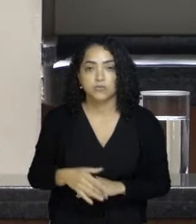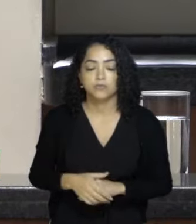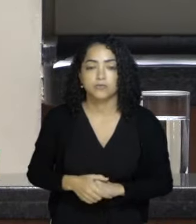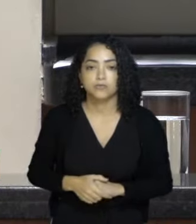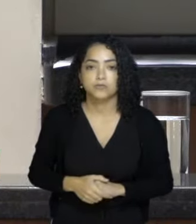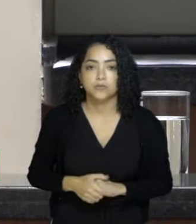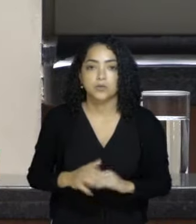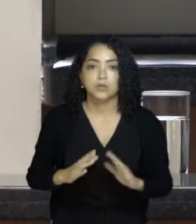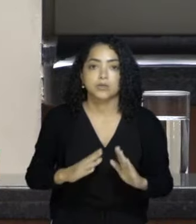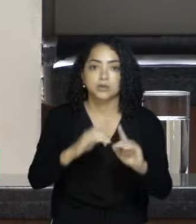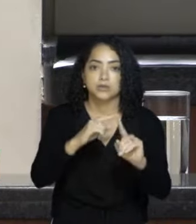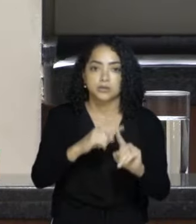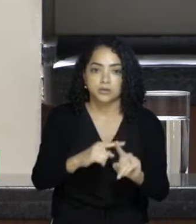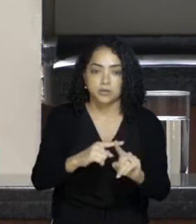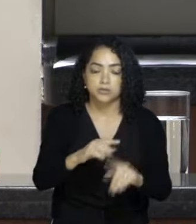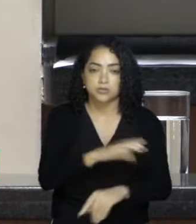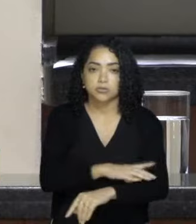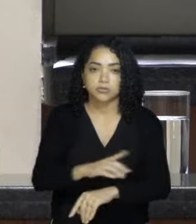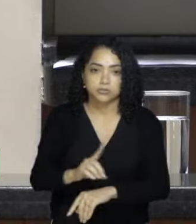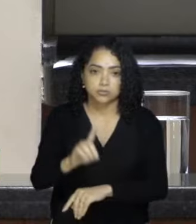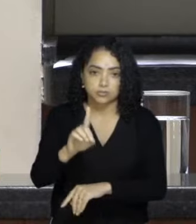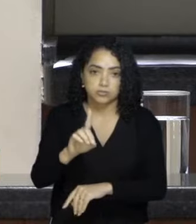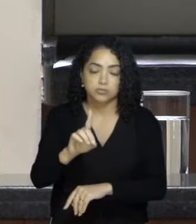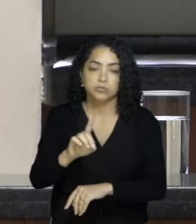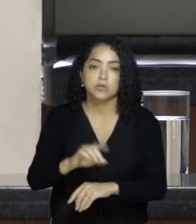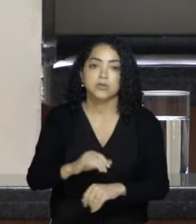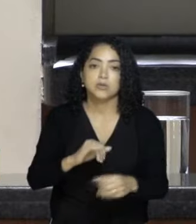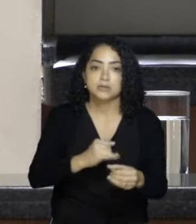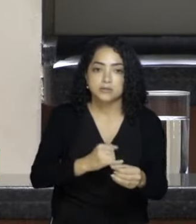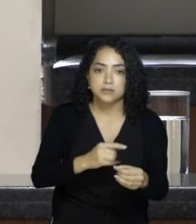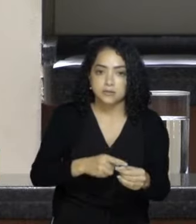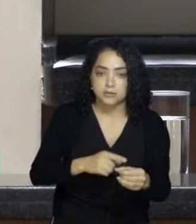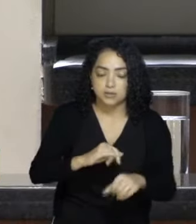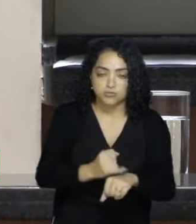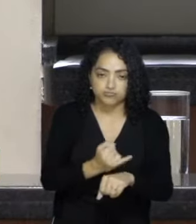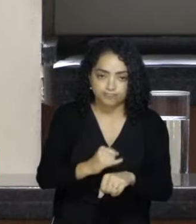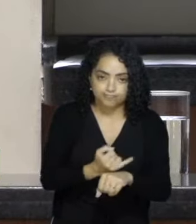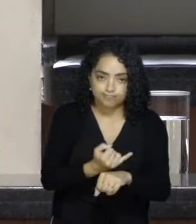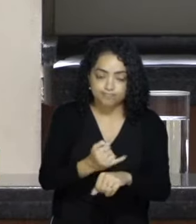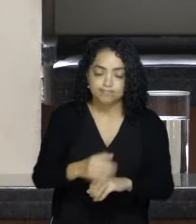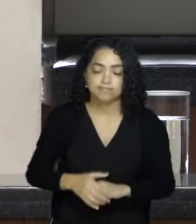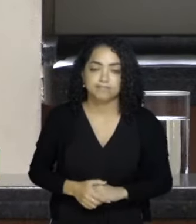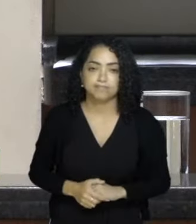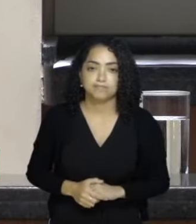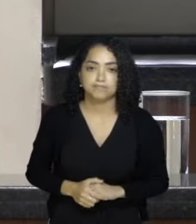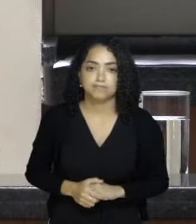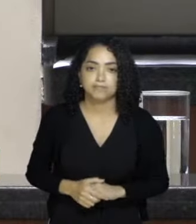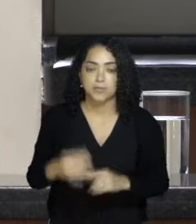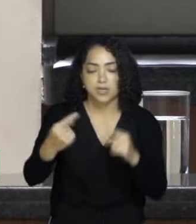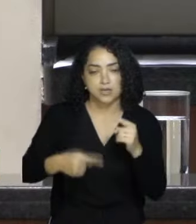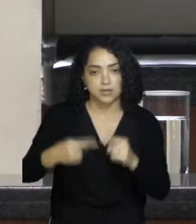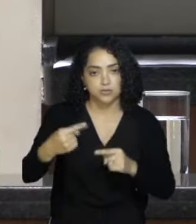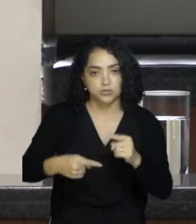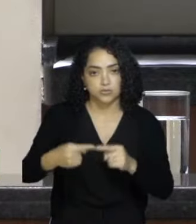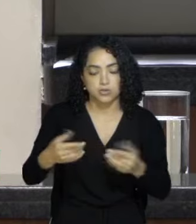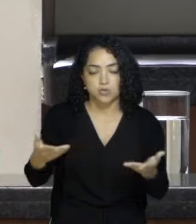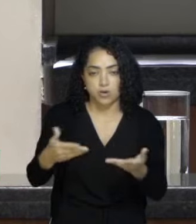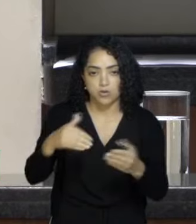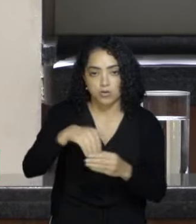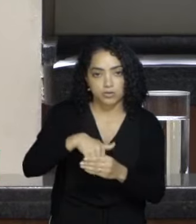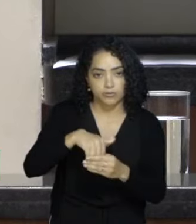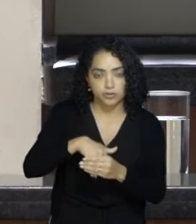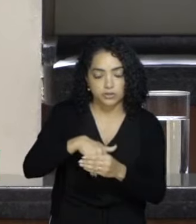da Igreja do Evangelho Quadrangular, do município de Joinville, pela passagem do aniversário de fundação da referida entidade, em discussão. Não havendo quem queira